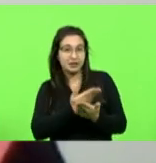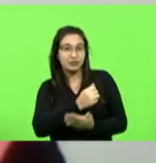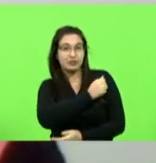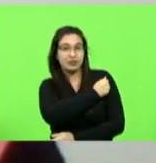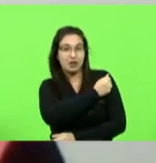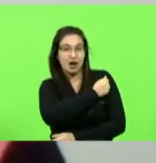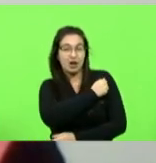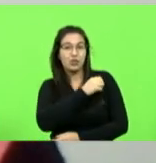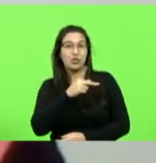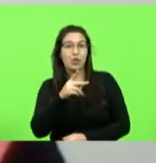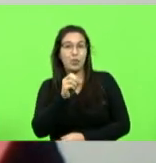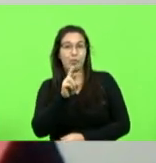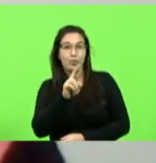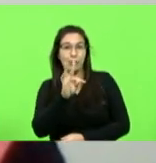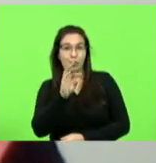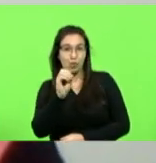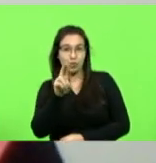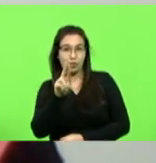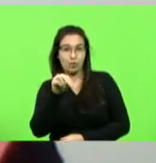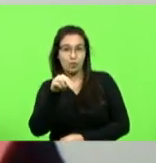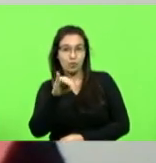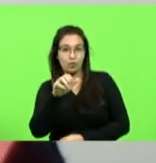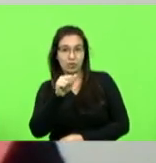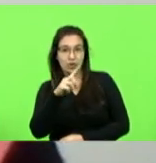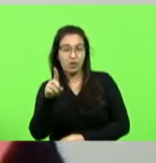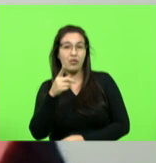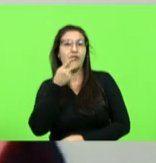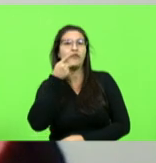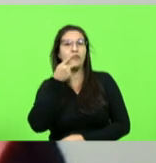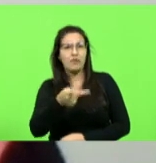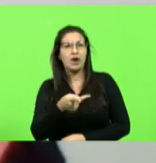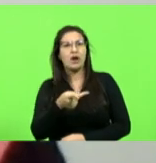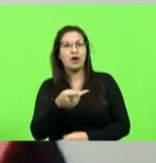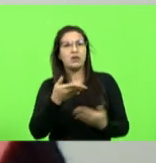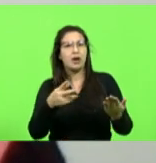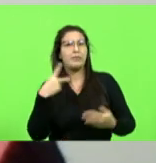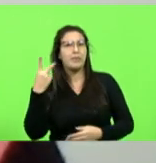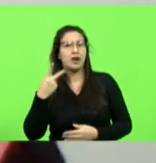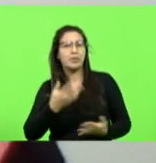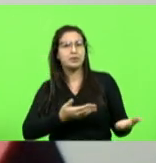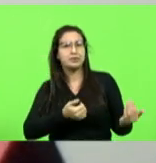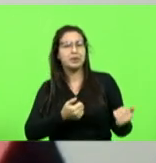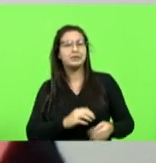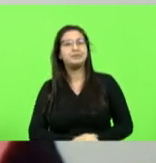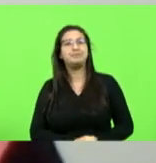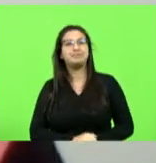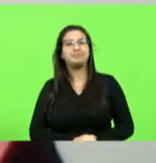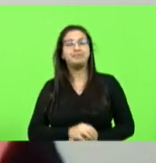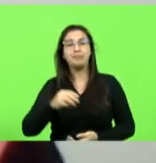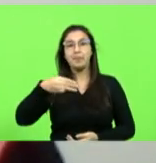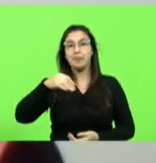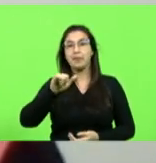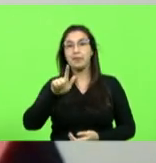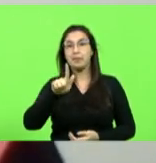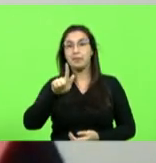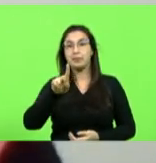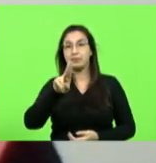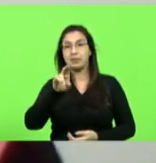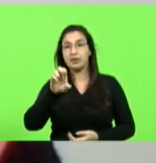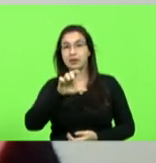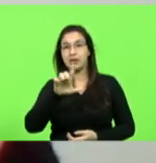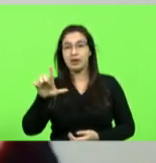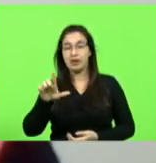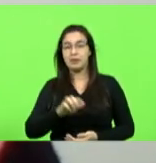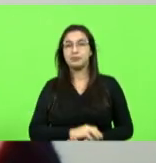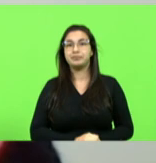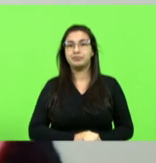Porto União, levantaram esta questão no Parlamento Jovem. Professor Miguel Ângelo Dietrich, debate